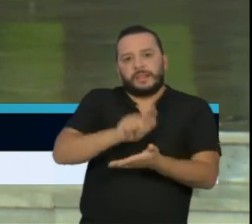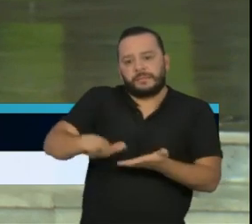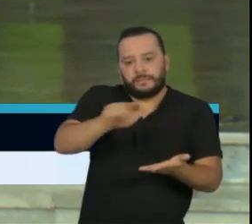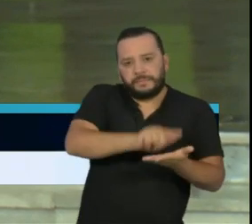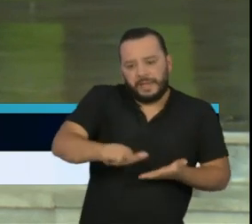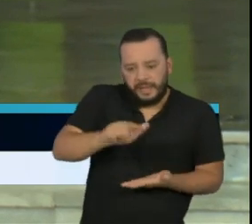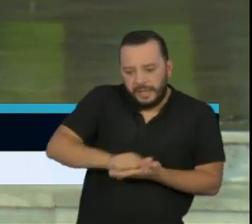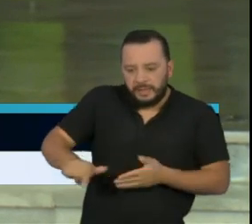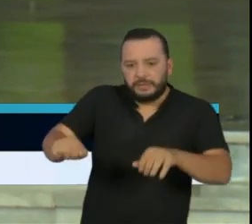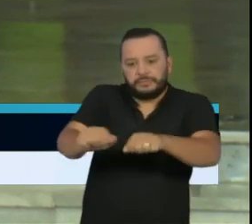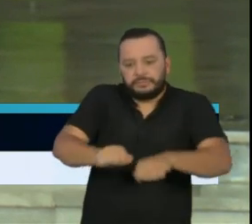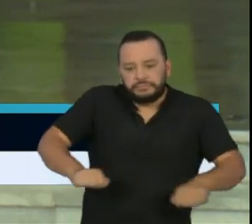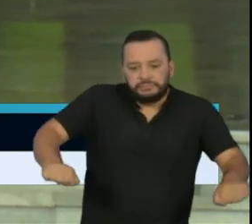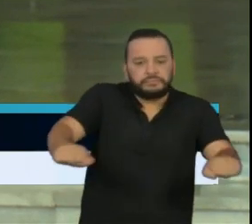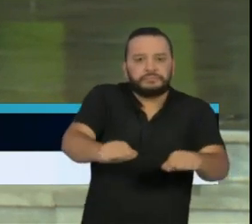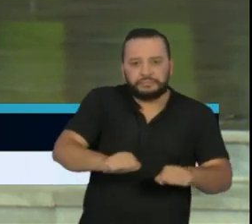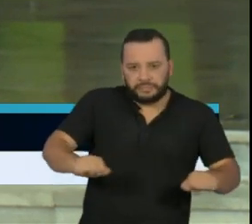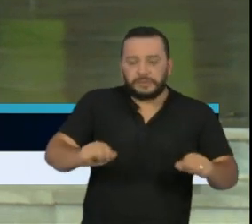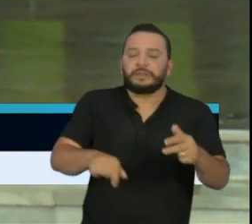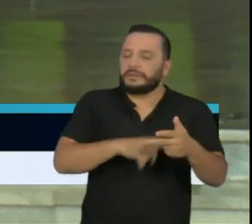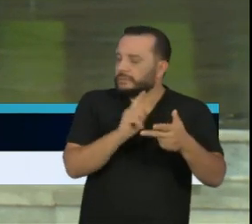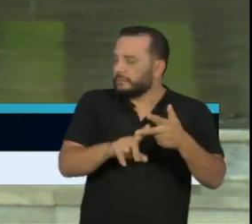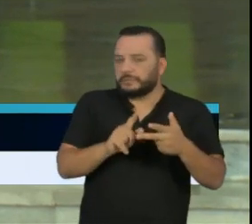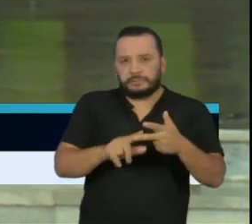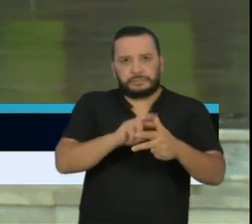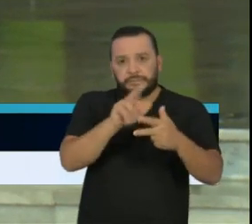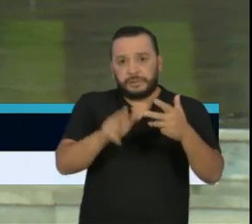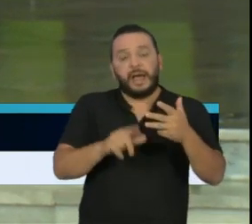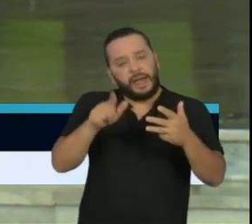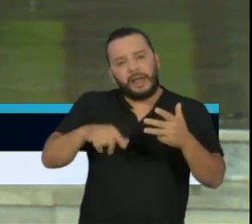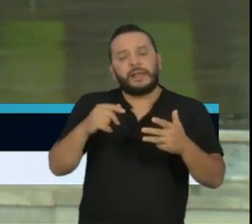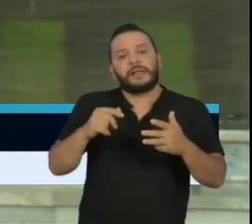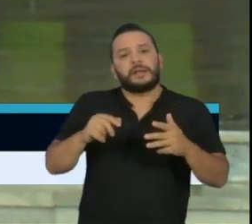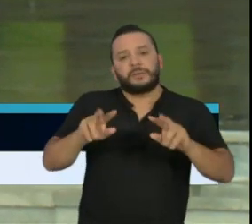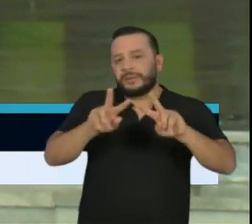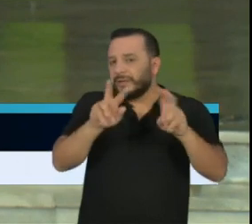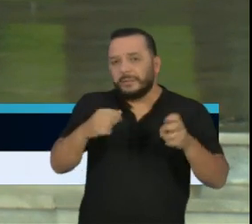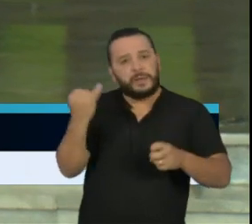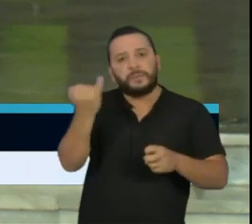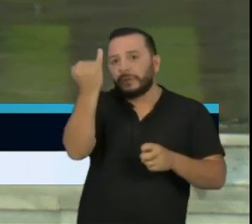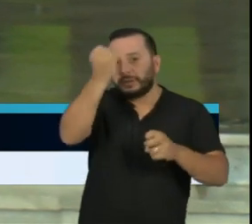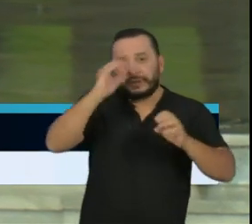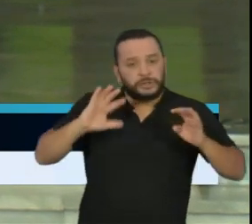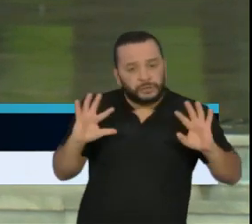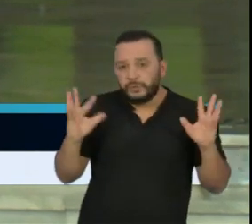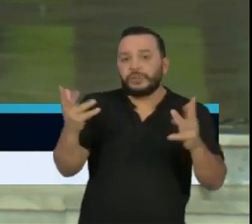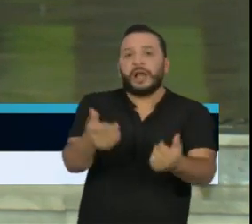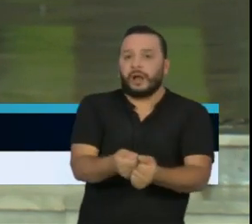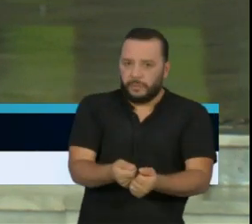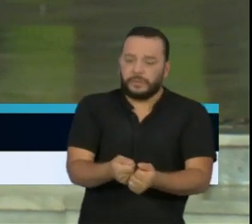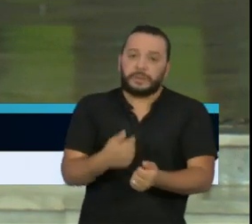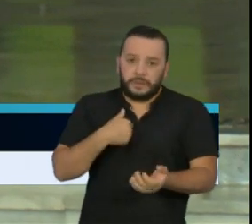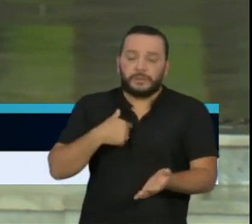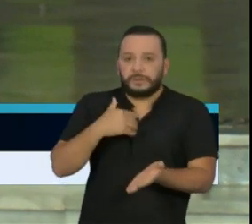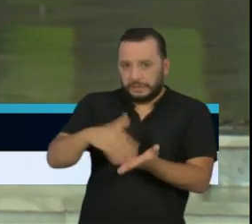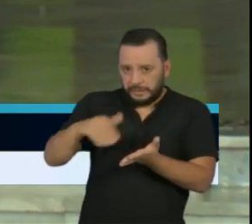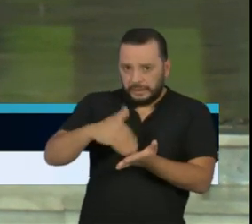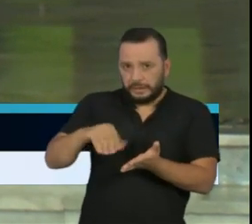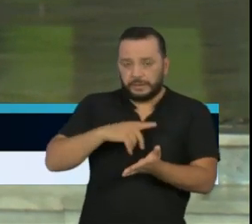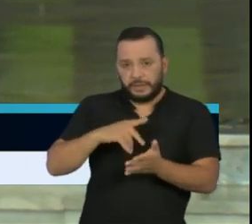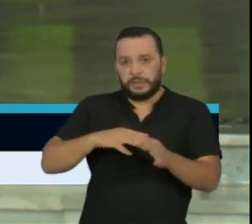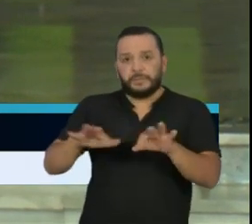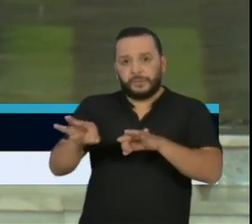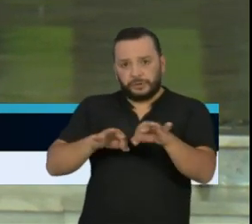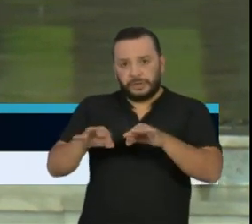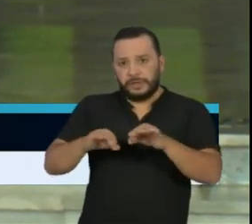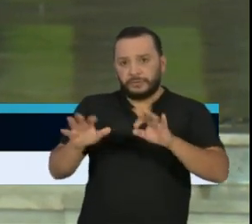E os secretários, cada um escalado pelo governador João Dória para ser o porta-voz do governo, conta então, portanto, com os planos